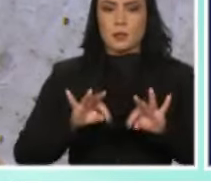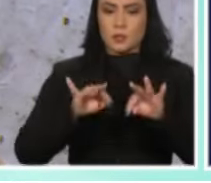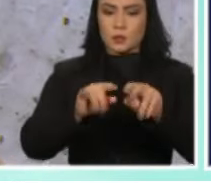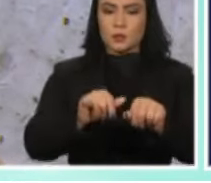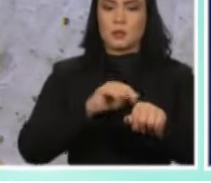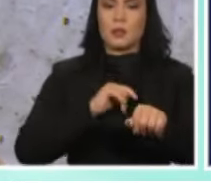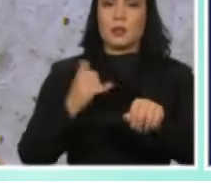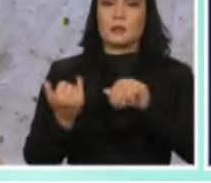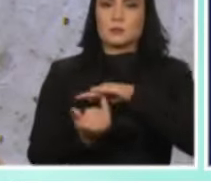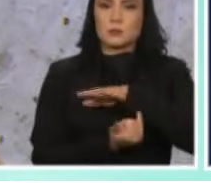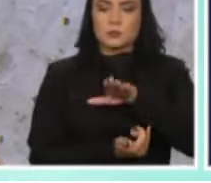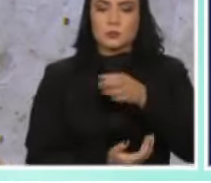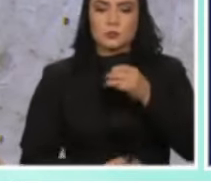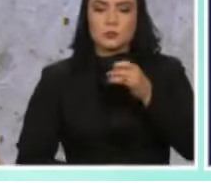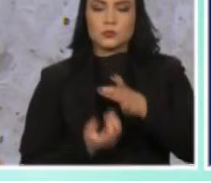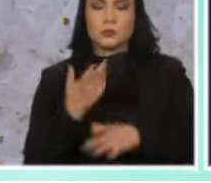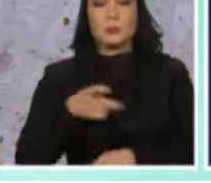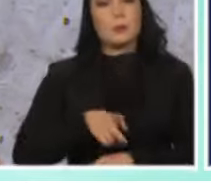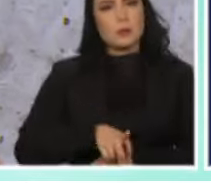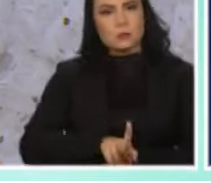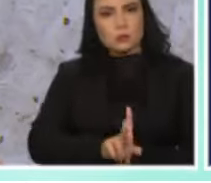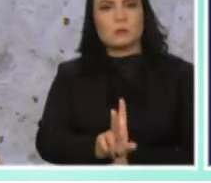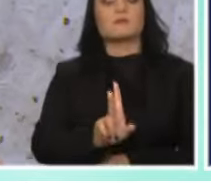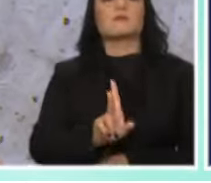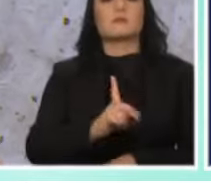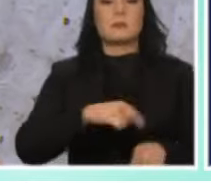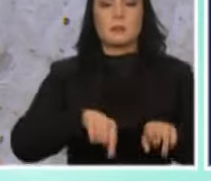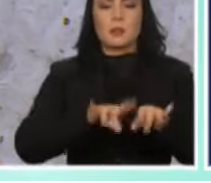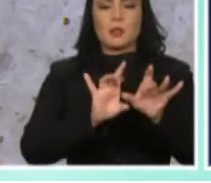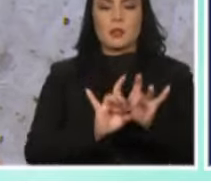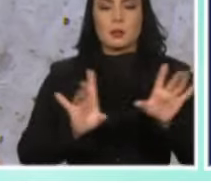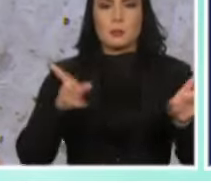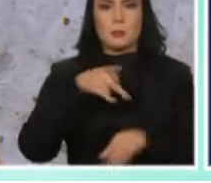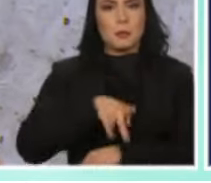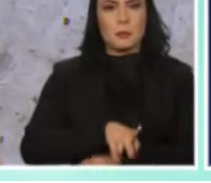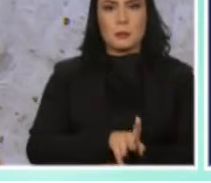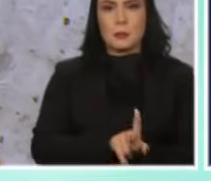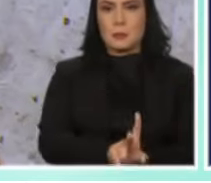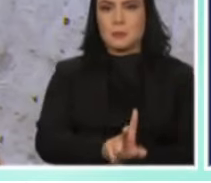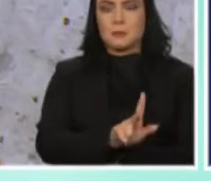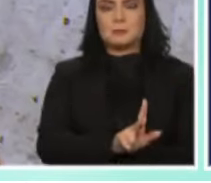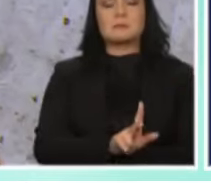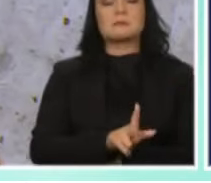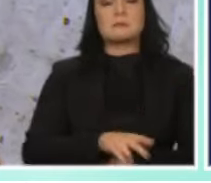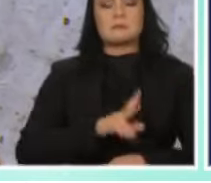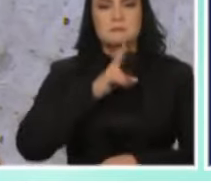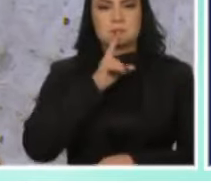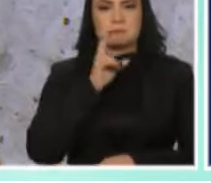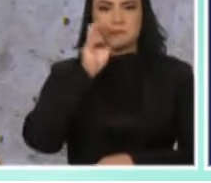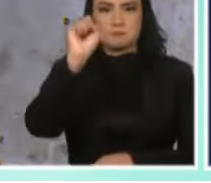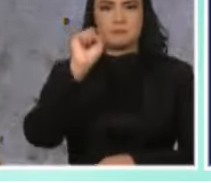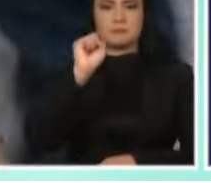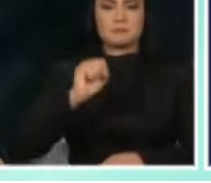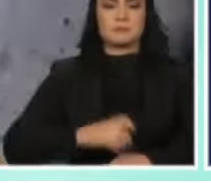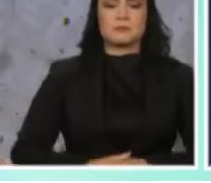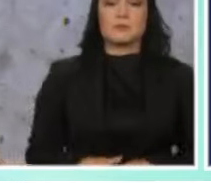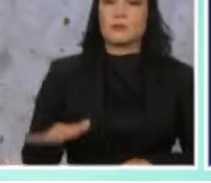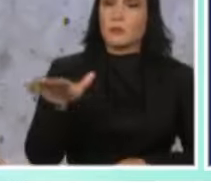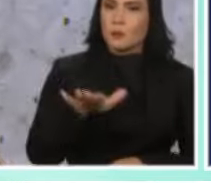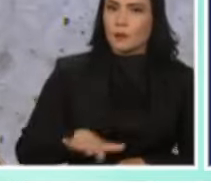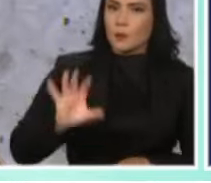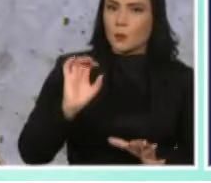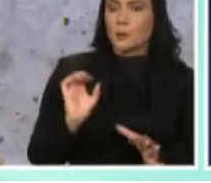Manteve a a suspensão da execução dos pagamentos das emendas de relator o que sobrou delas e das emendas de comissão Isso